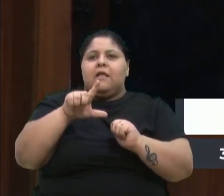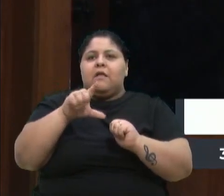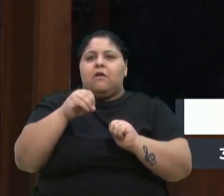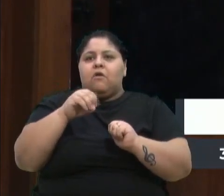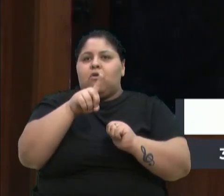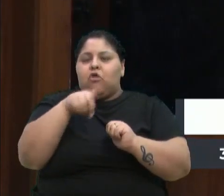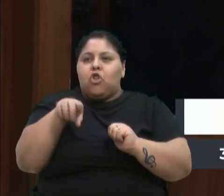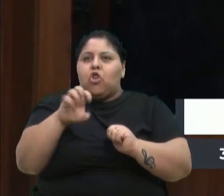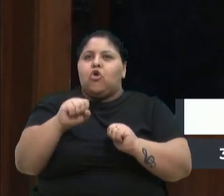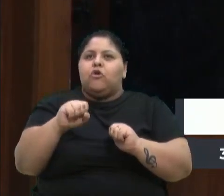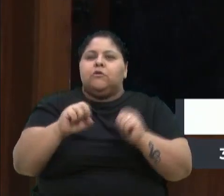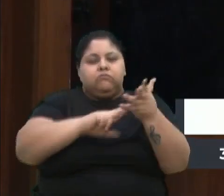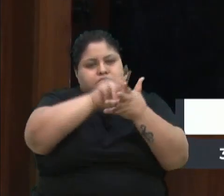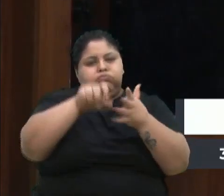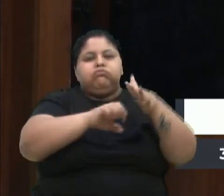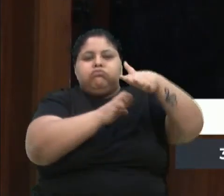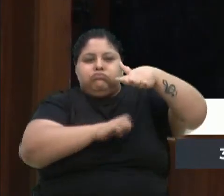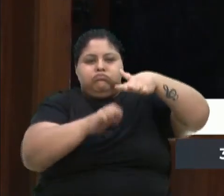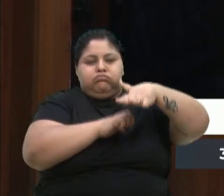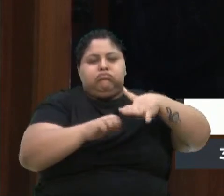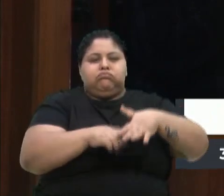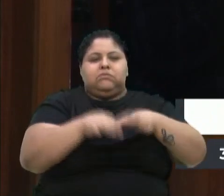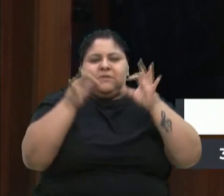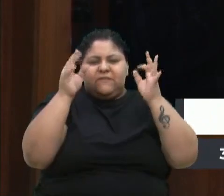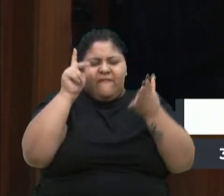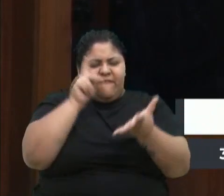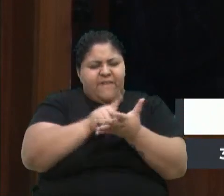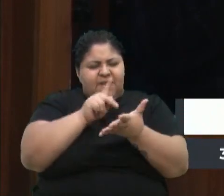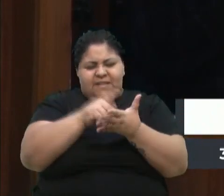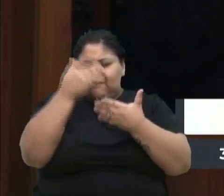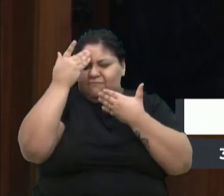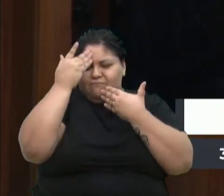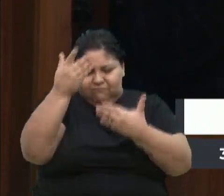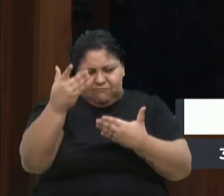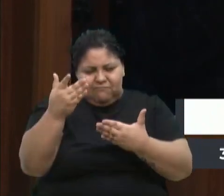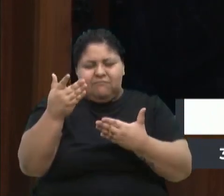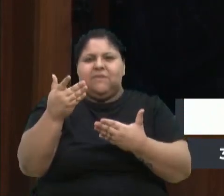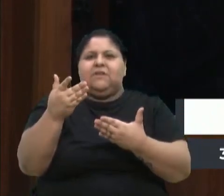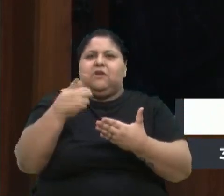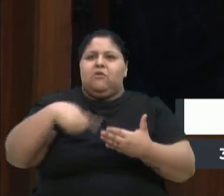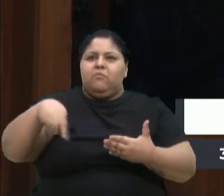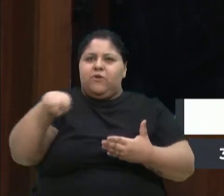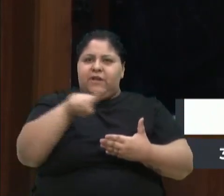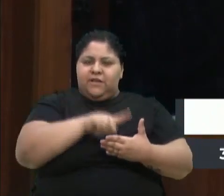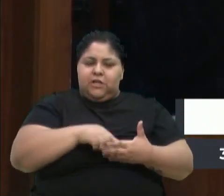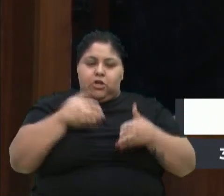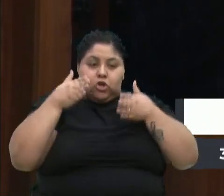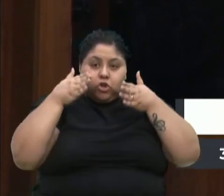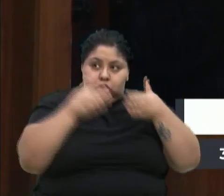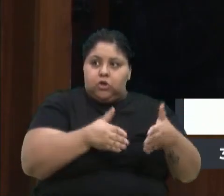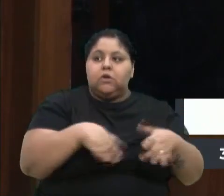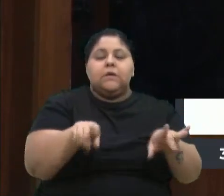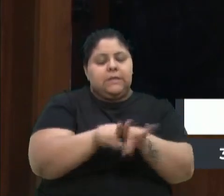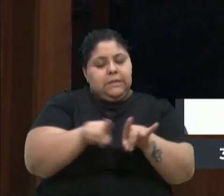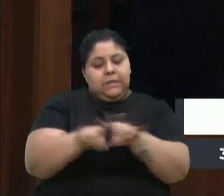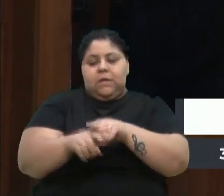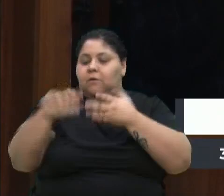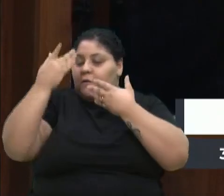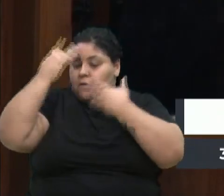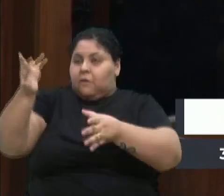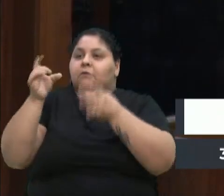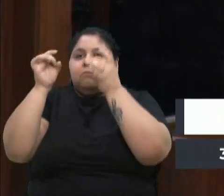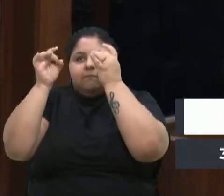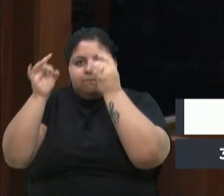nossa sincera gratidão por acreditarem no nosso propósito. E nosso agradecimento